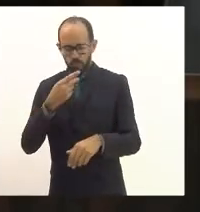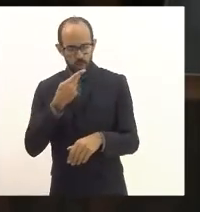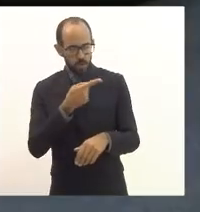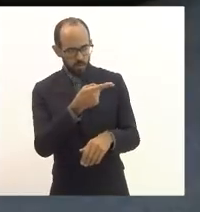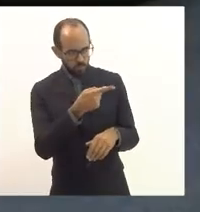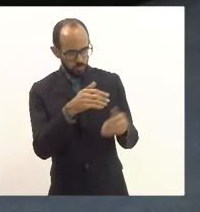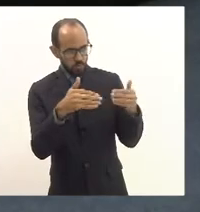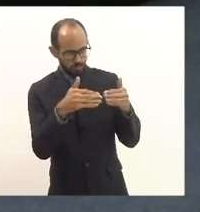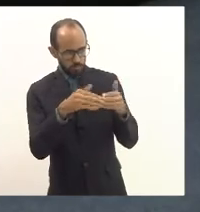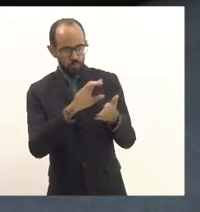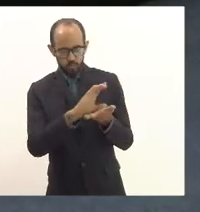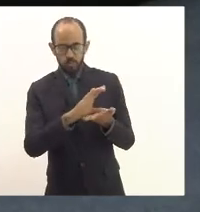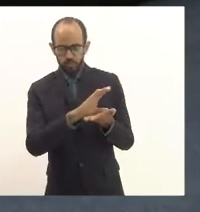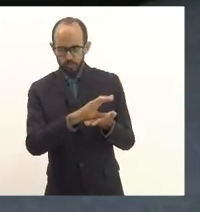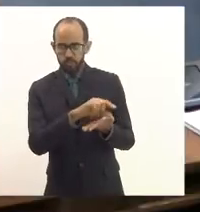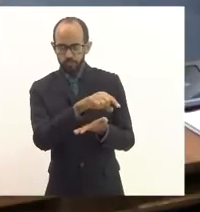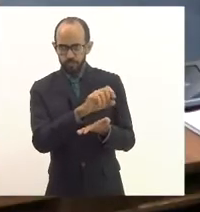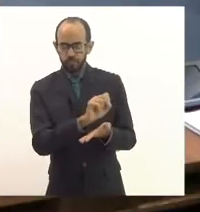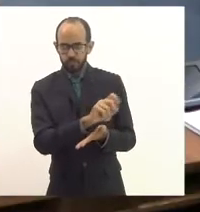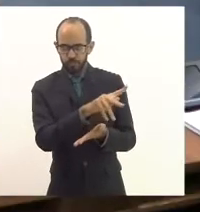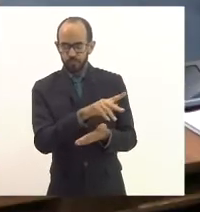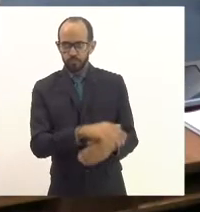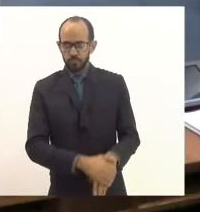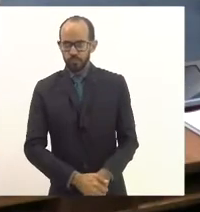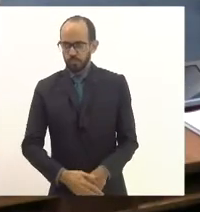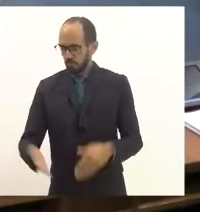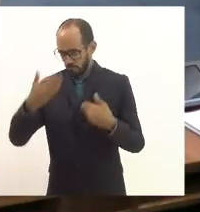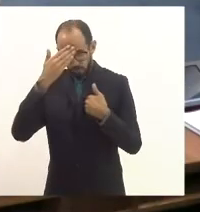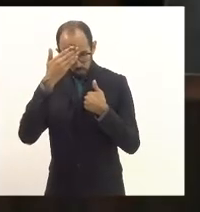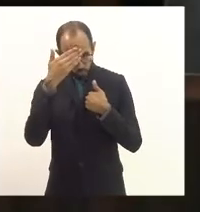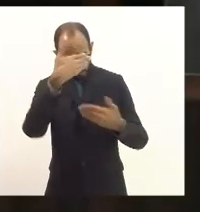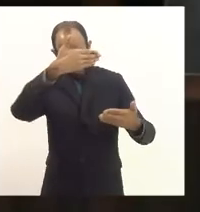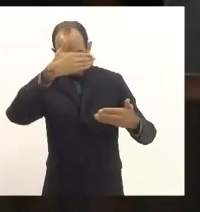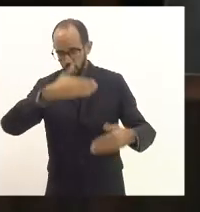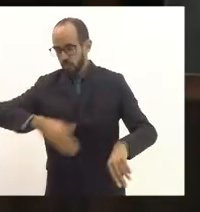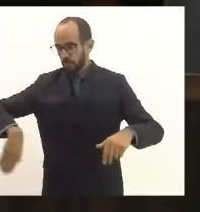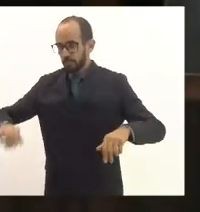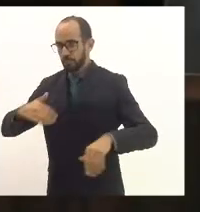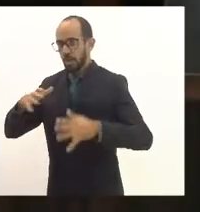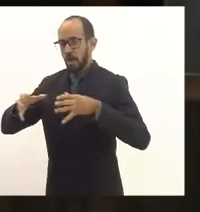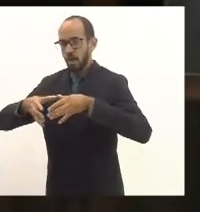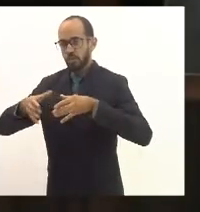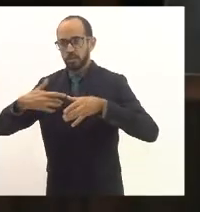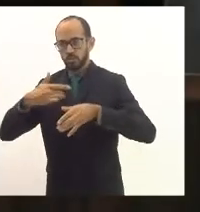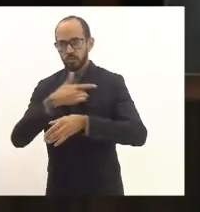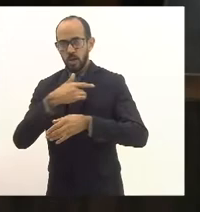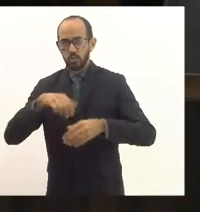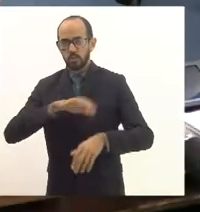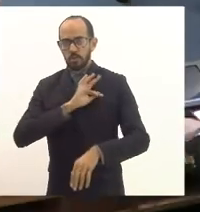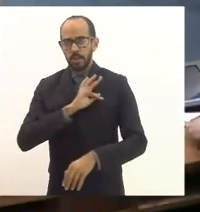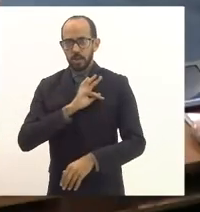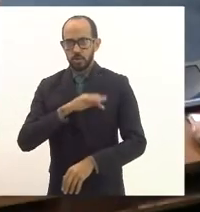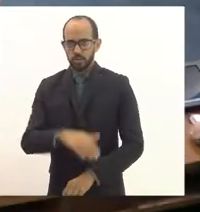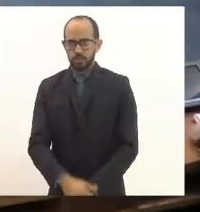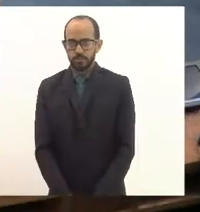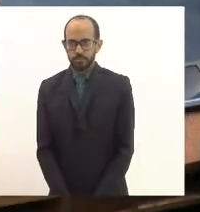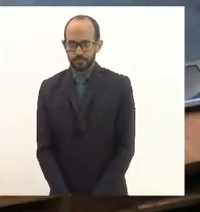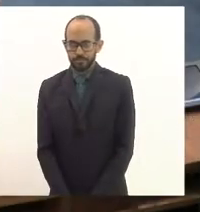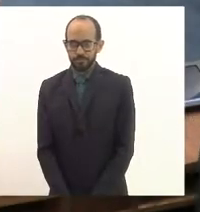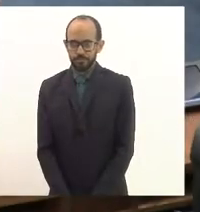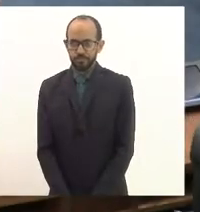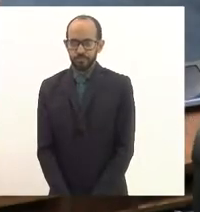Pela constitucionalidade. Muito obrigado. Pela Comissão de Saúde, deputada Marta Rocha.